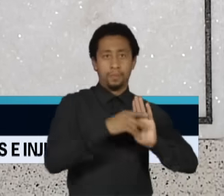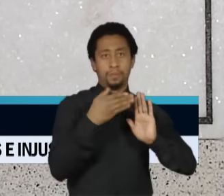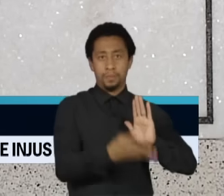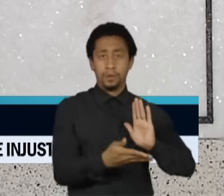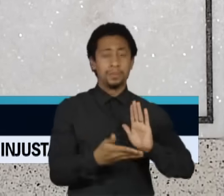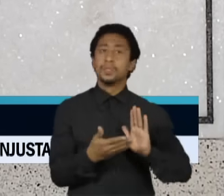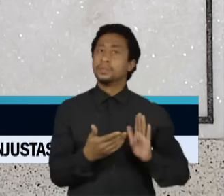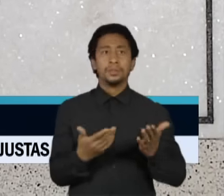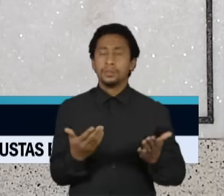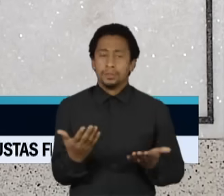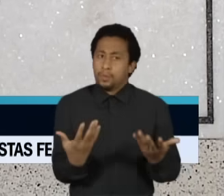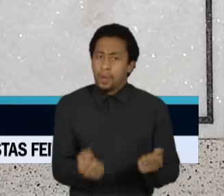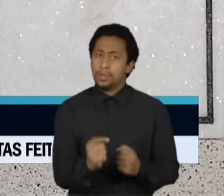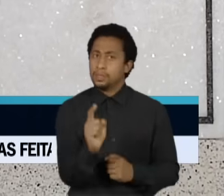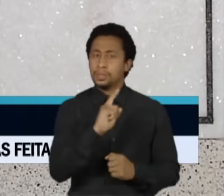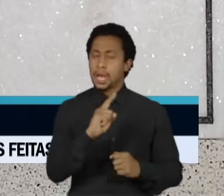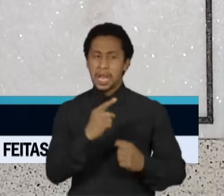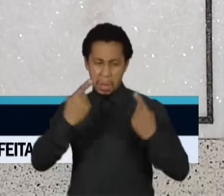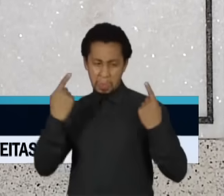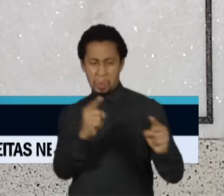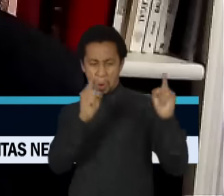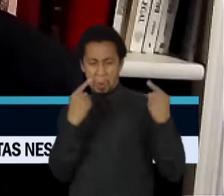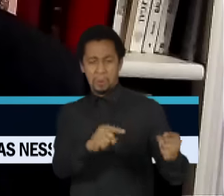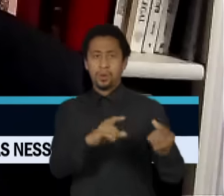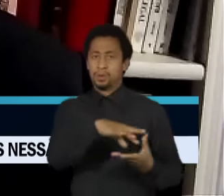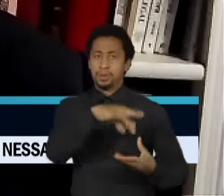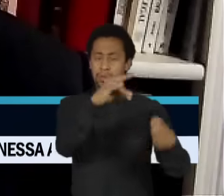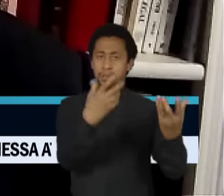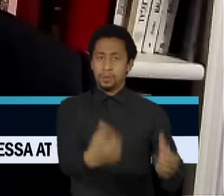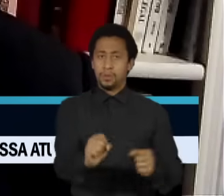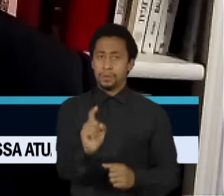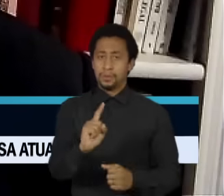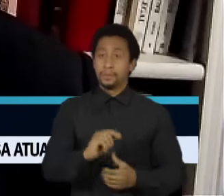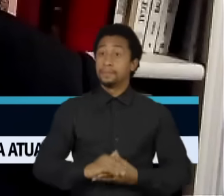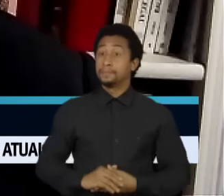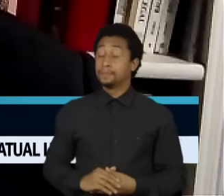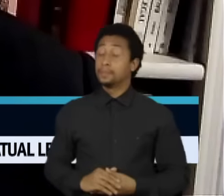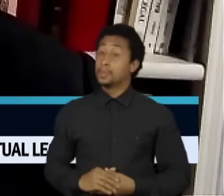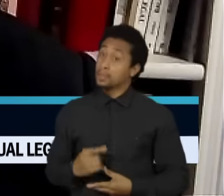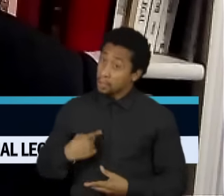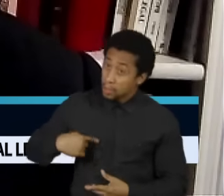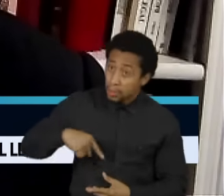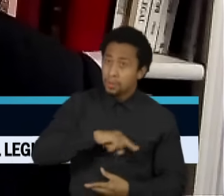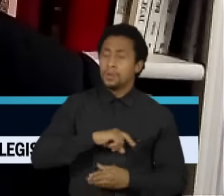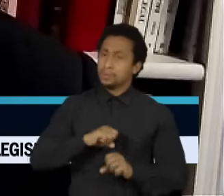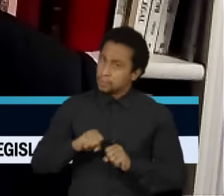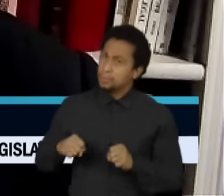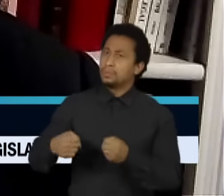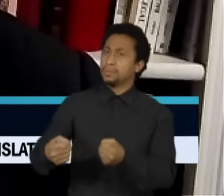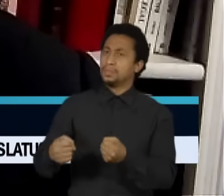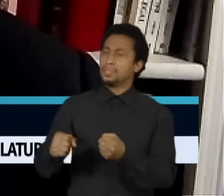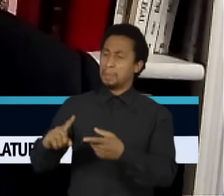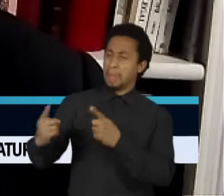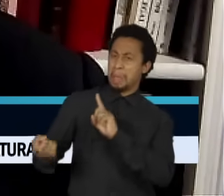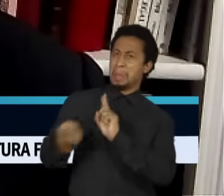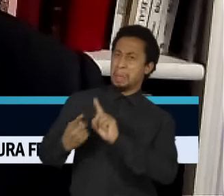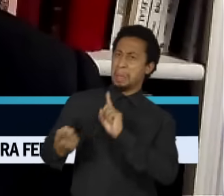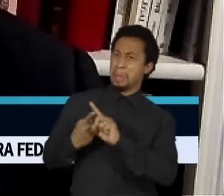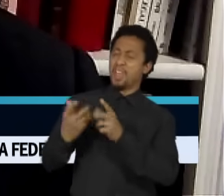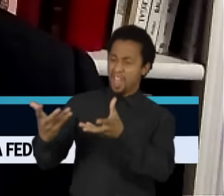espaço para qualquer posição antidemocrática. Nós não vamos aceitar a ameaças de volta à